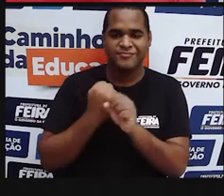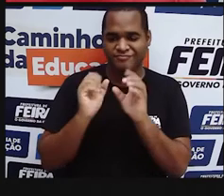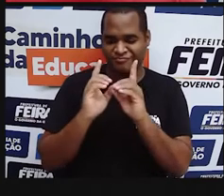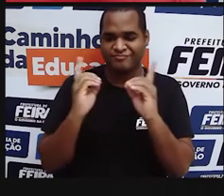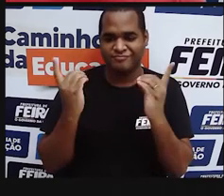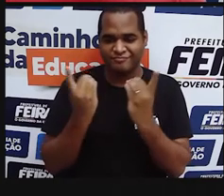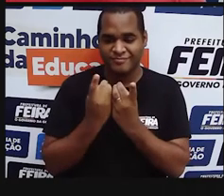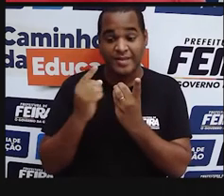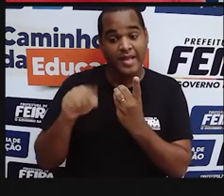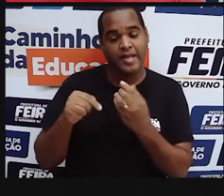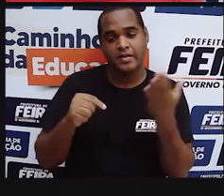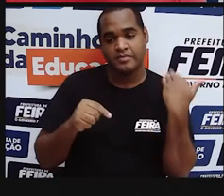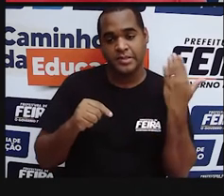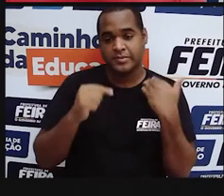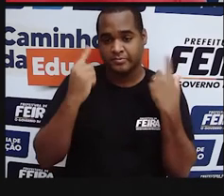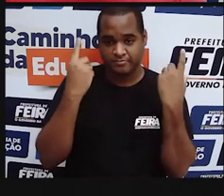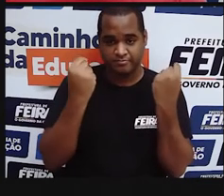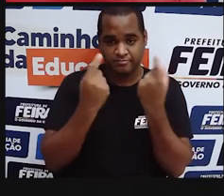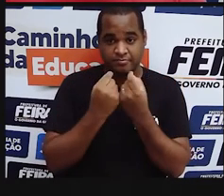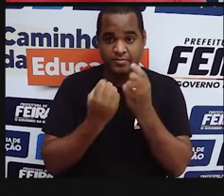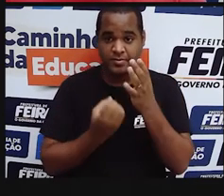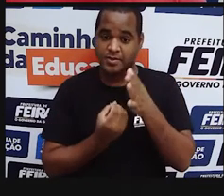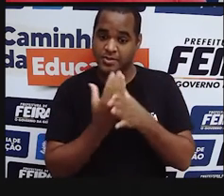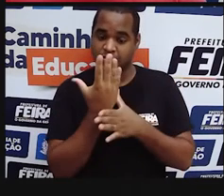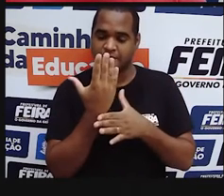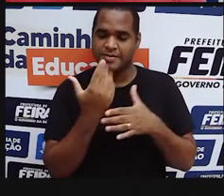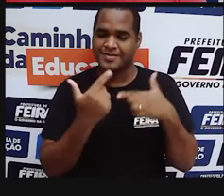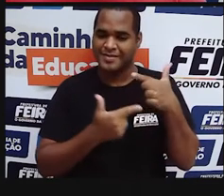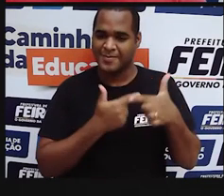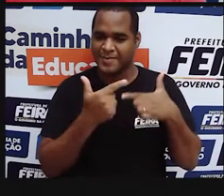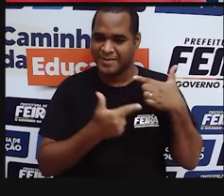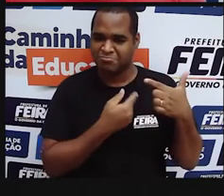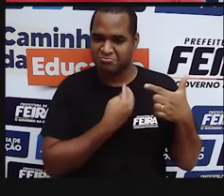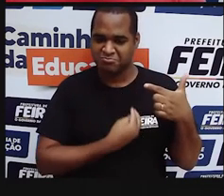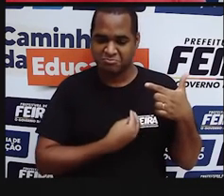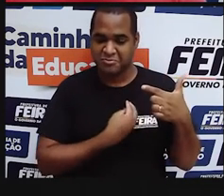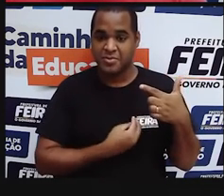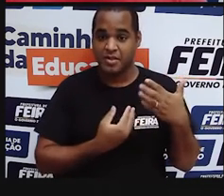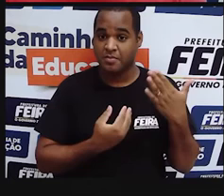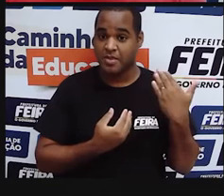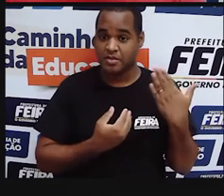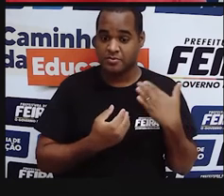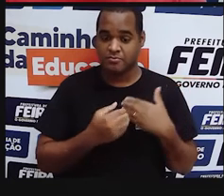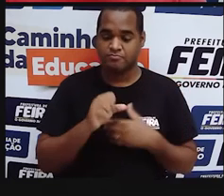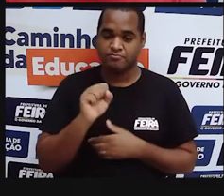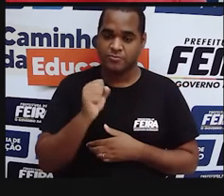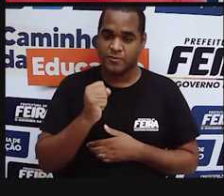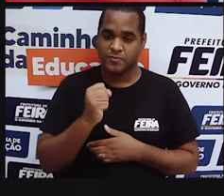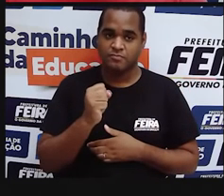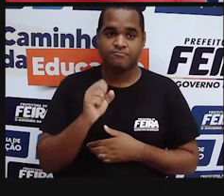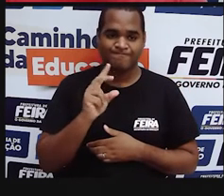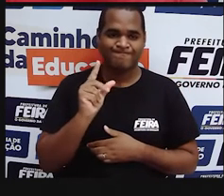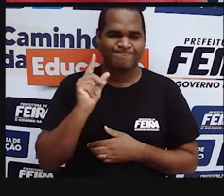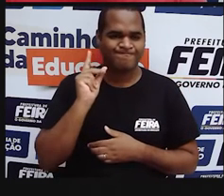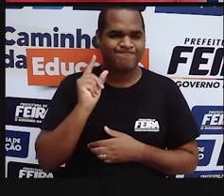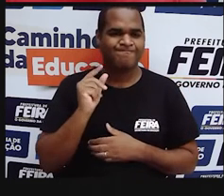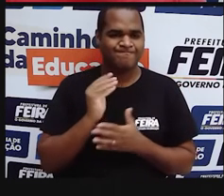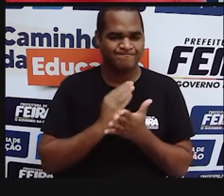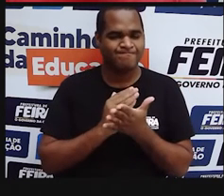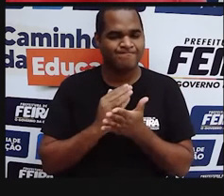construção da democracia grega tem a ver com a expansão comercial que eles têm a partir do século VIII.